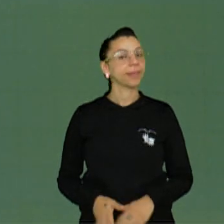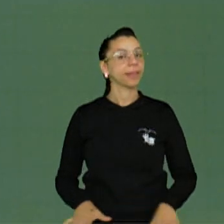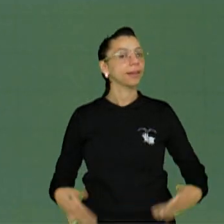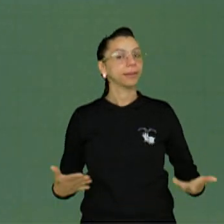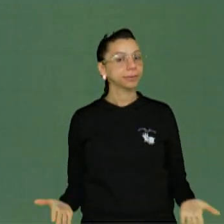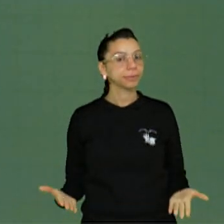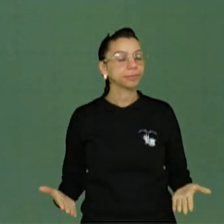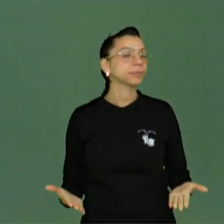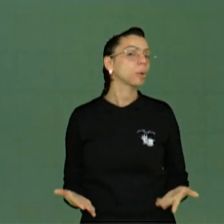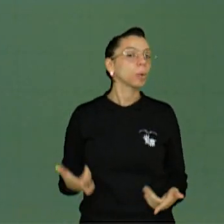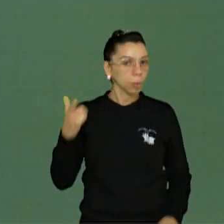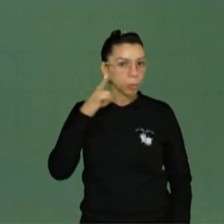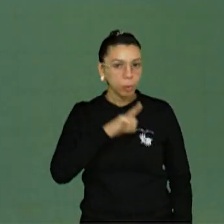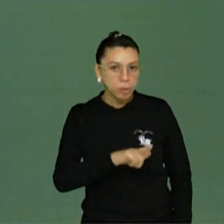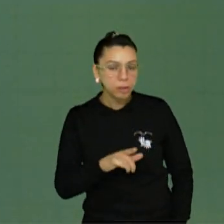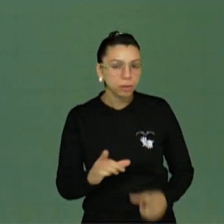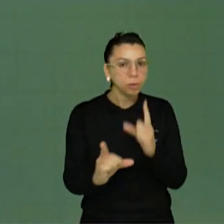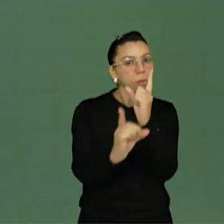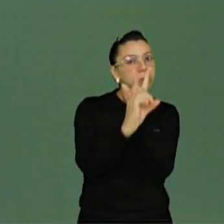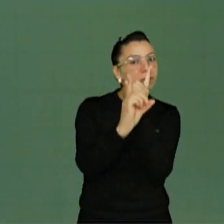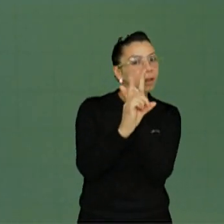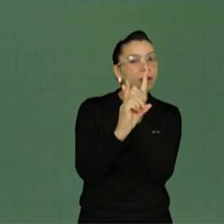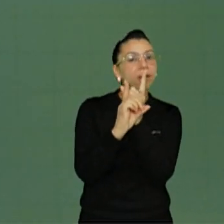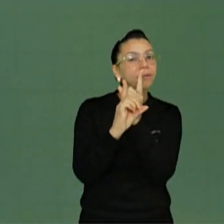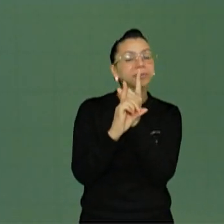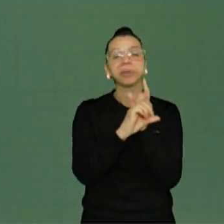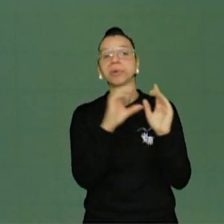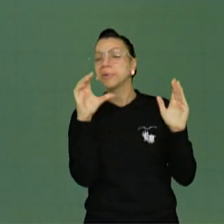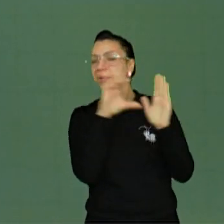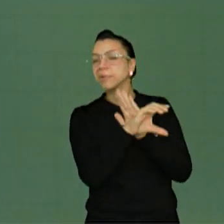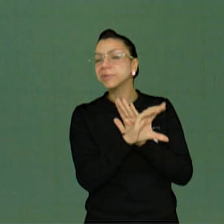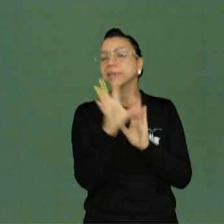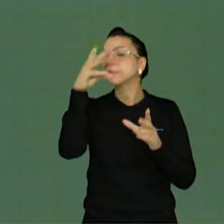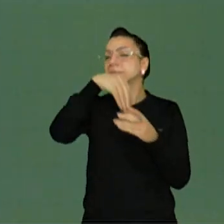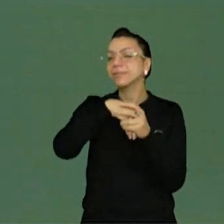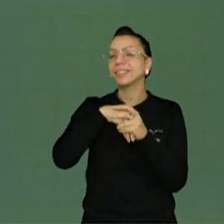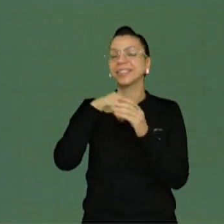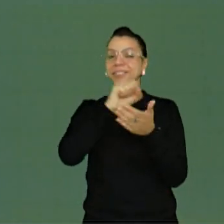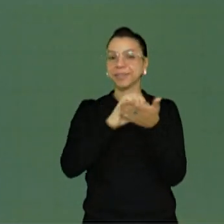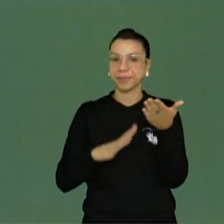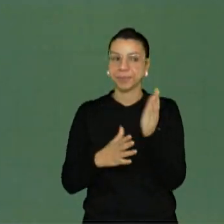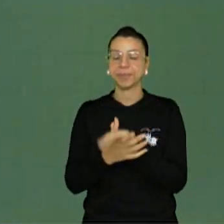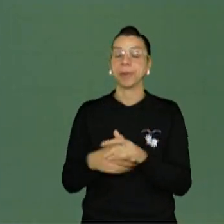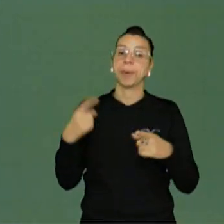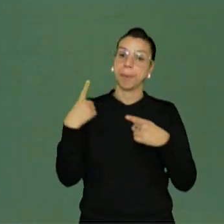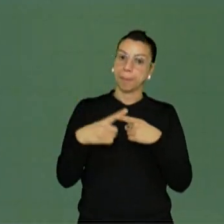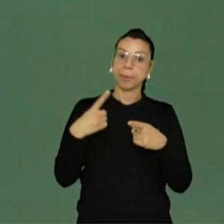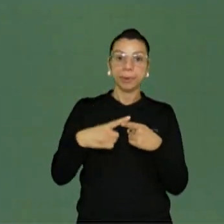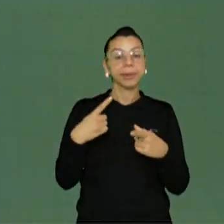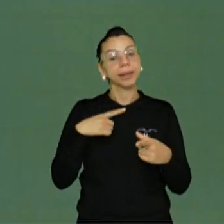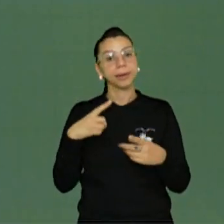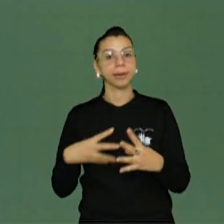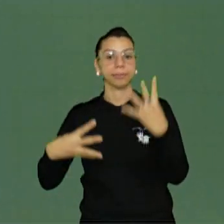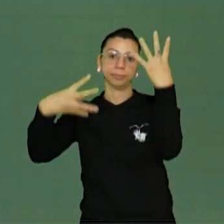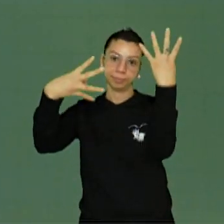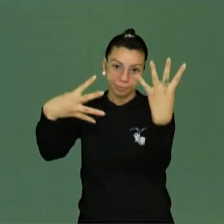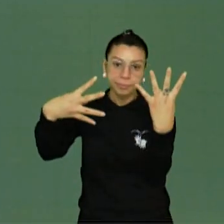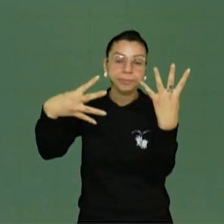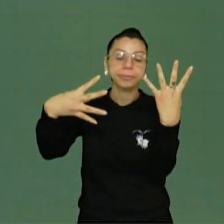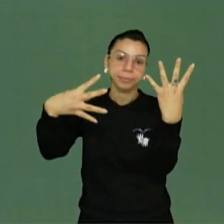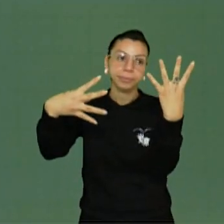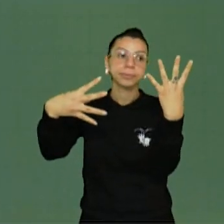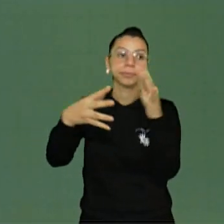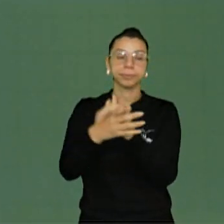E aí, pessoal, conseguiram achar qual propriedade está nesse exercício, né? Porque ela é uma matriz 4x4,